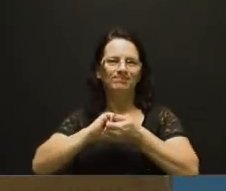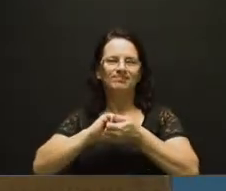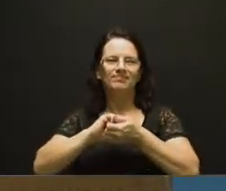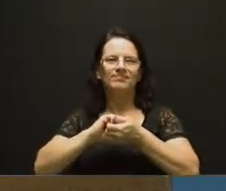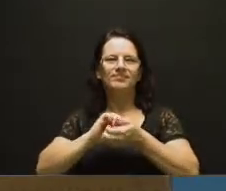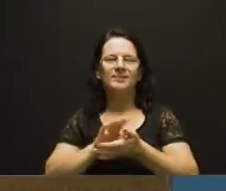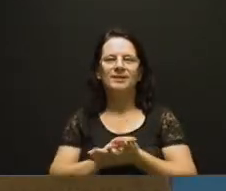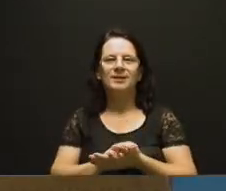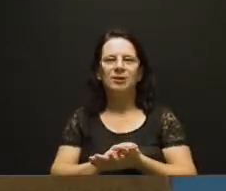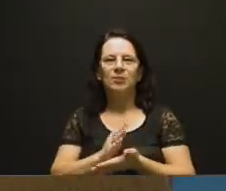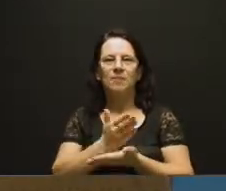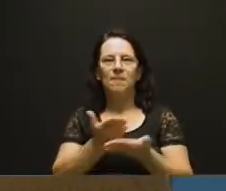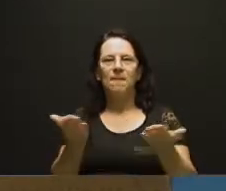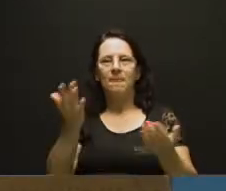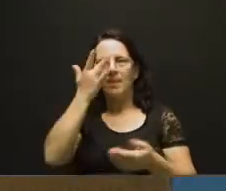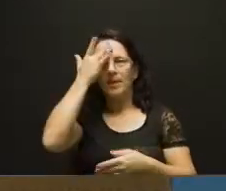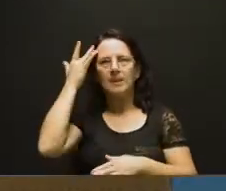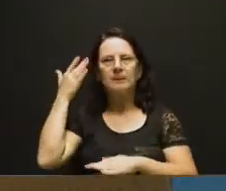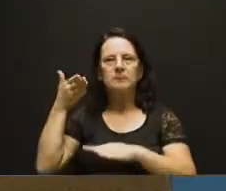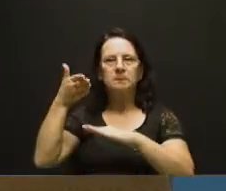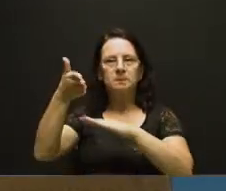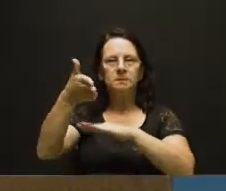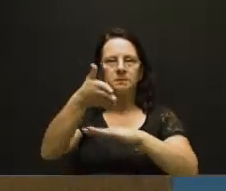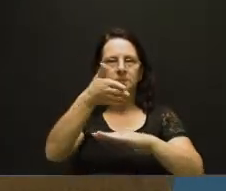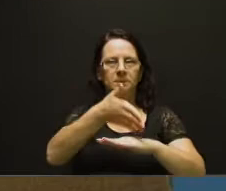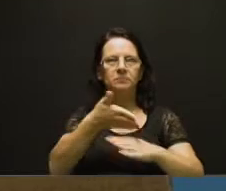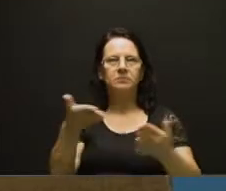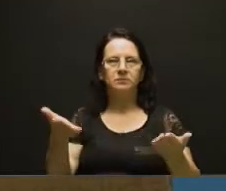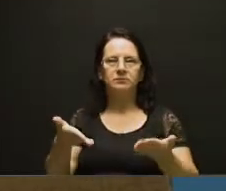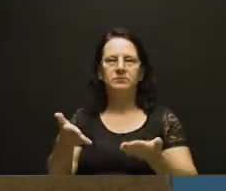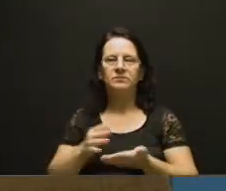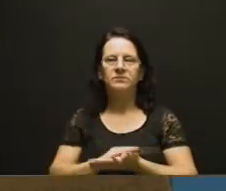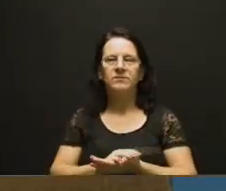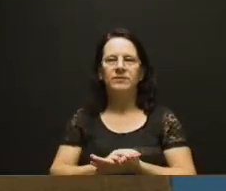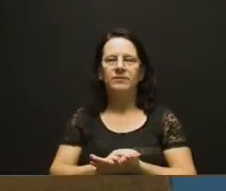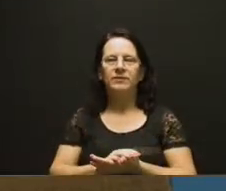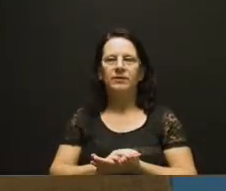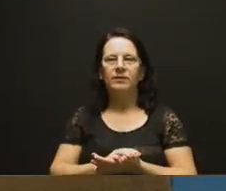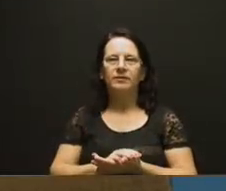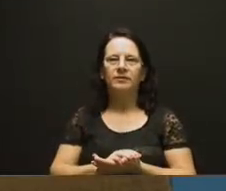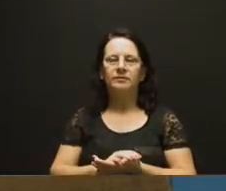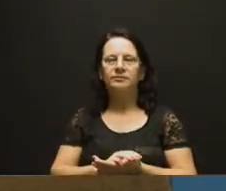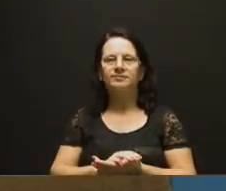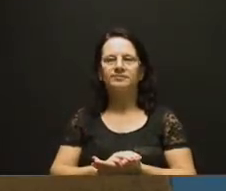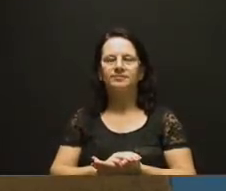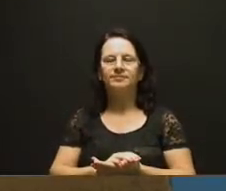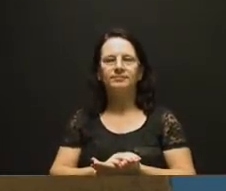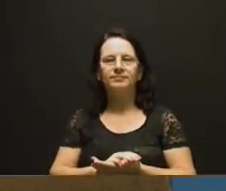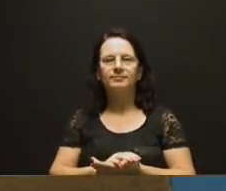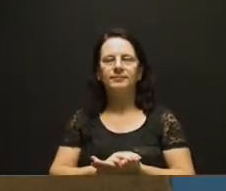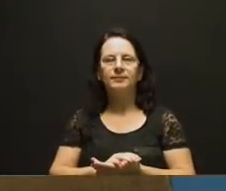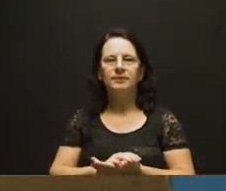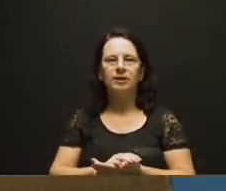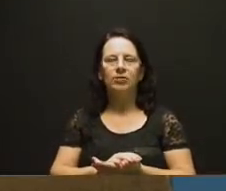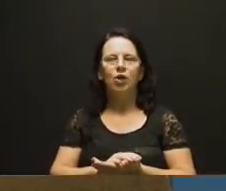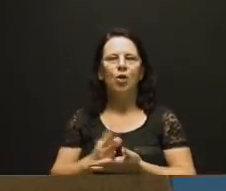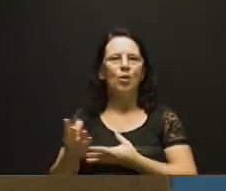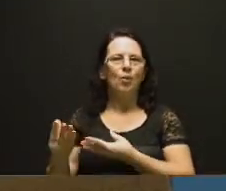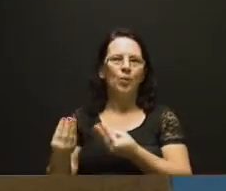a todos que aqui participo dessa audiência e quero dizer que eu acho que várias famílias